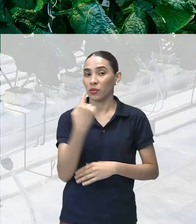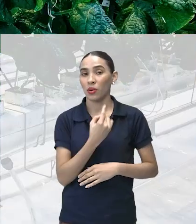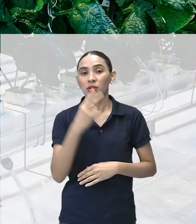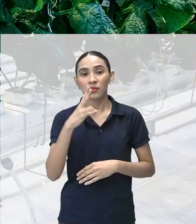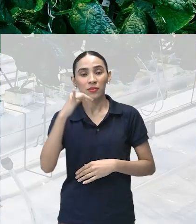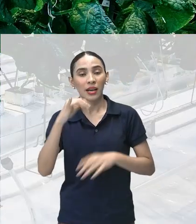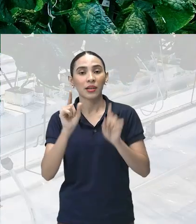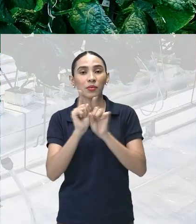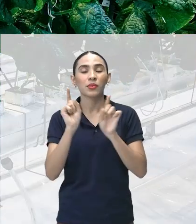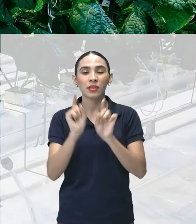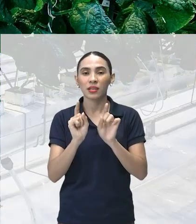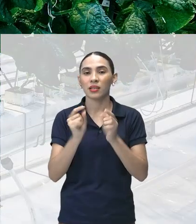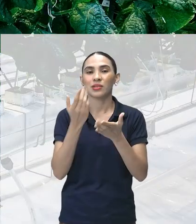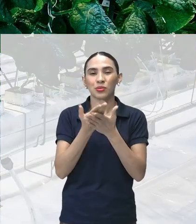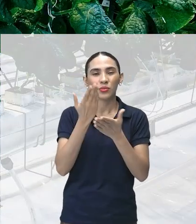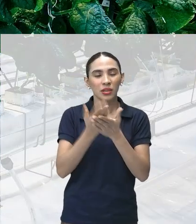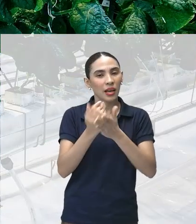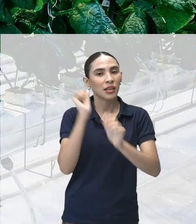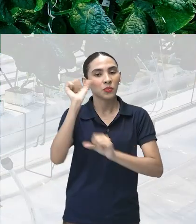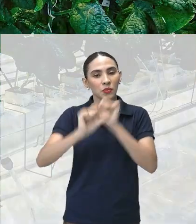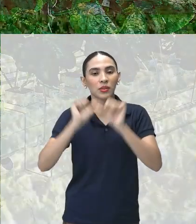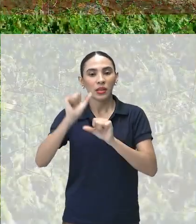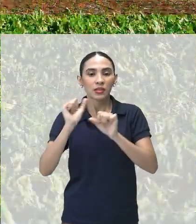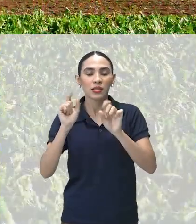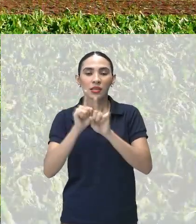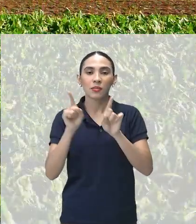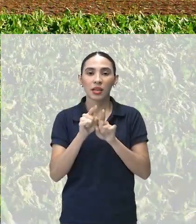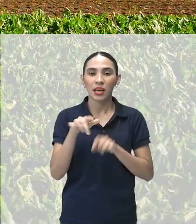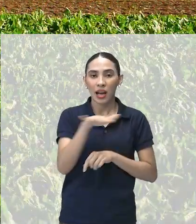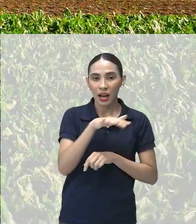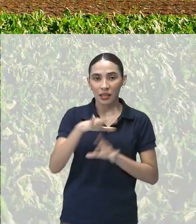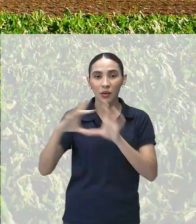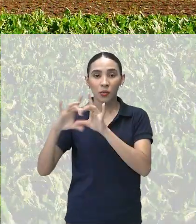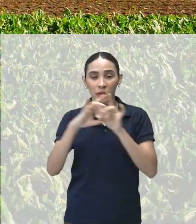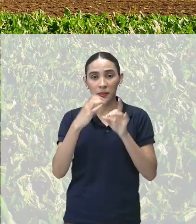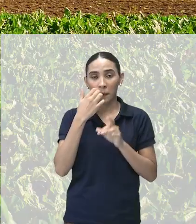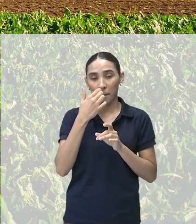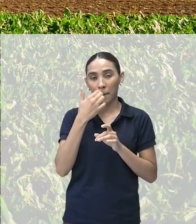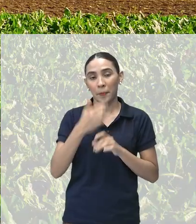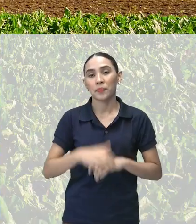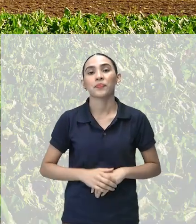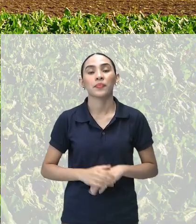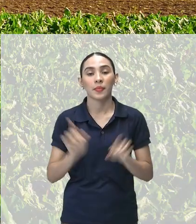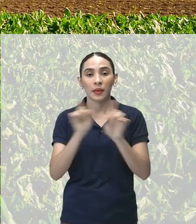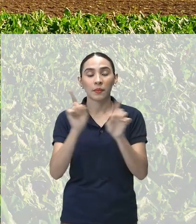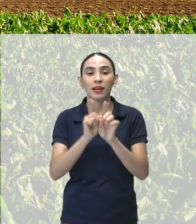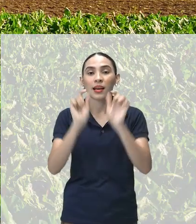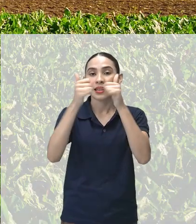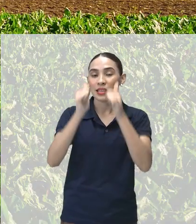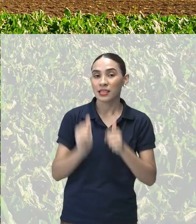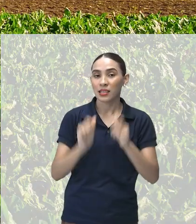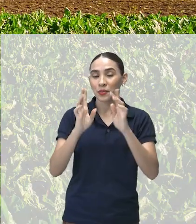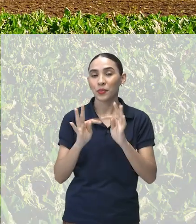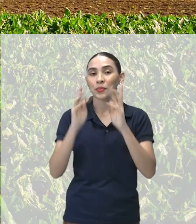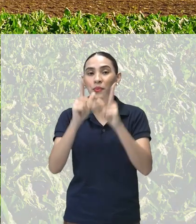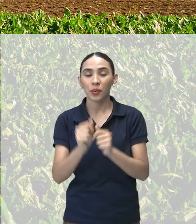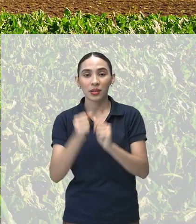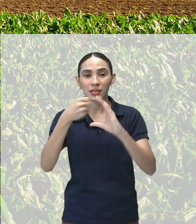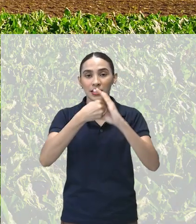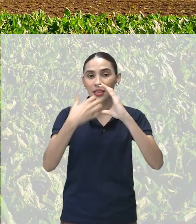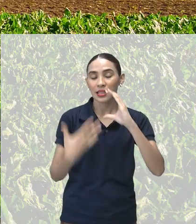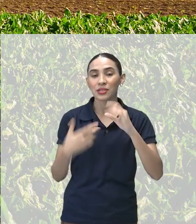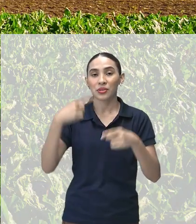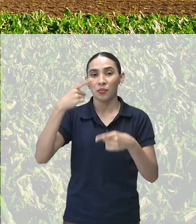vai explorar aí essas mudanças, em ambos esses contextos, tá? Analisando todas essas